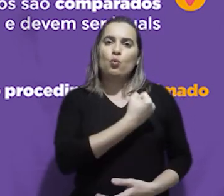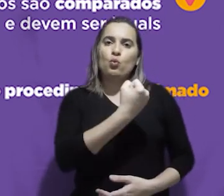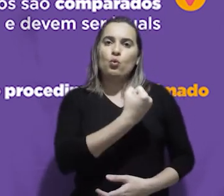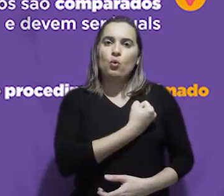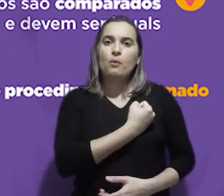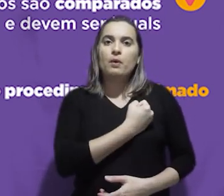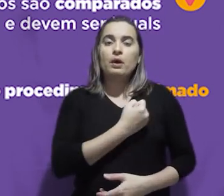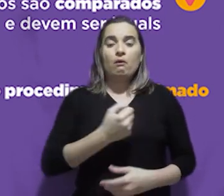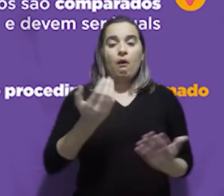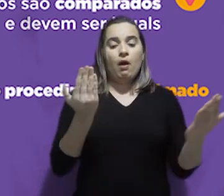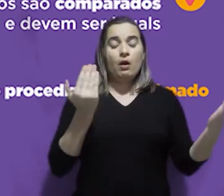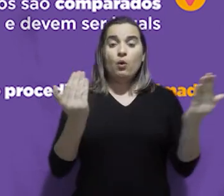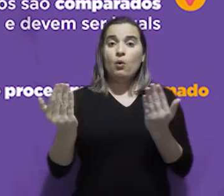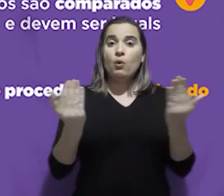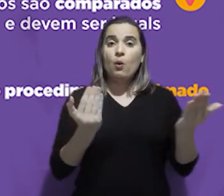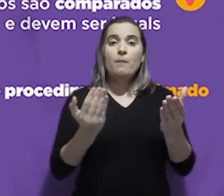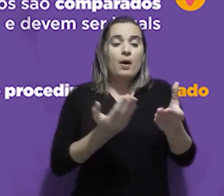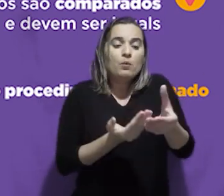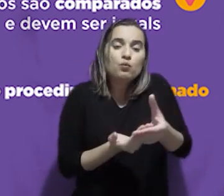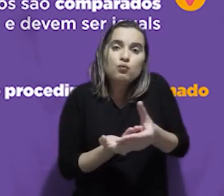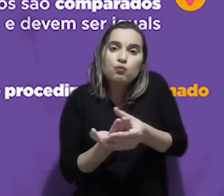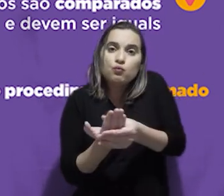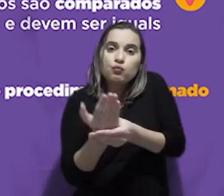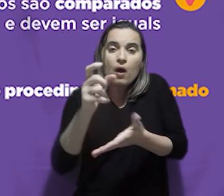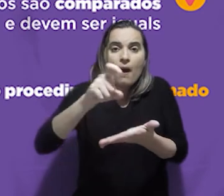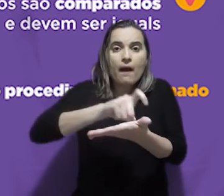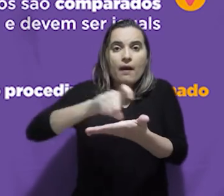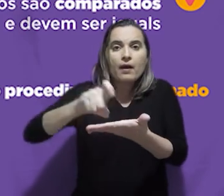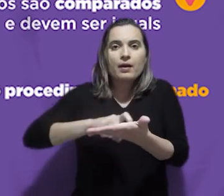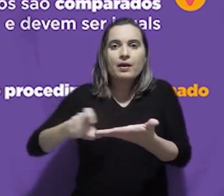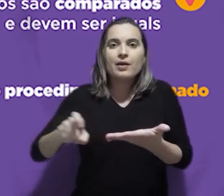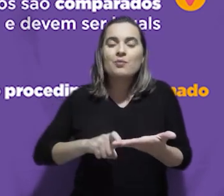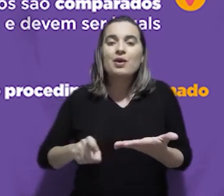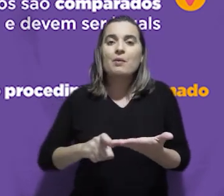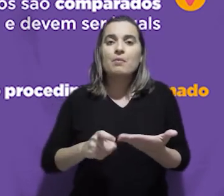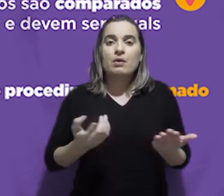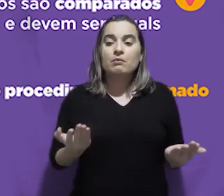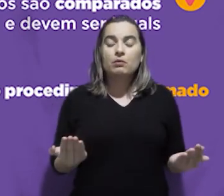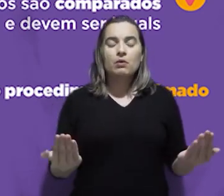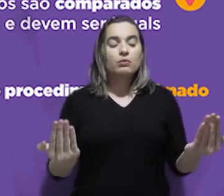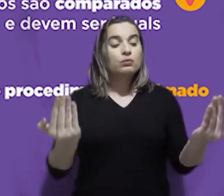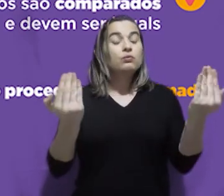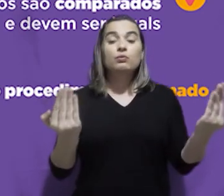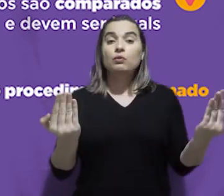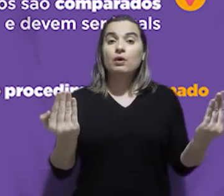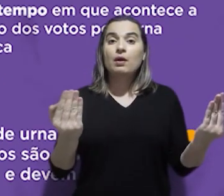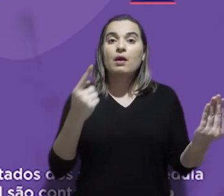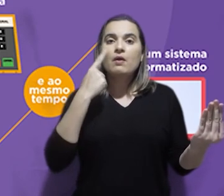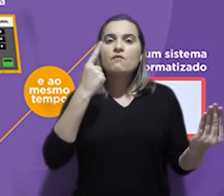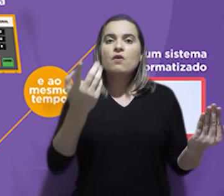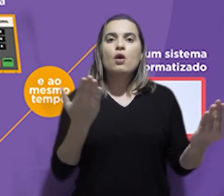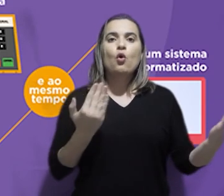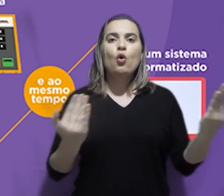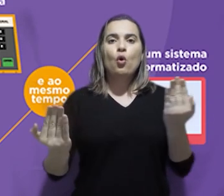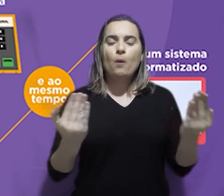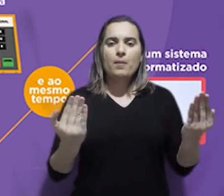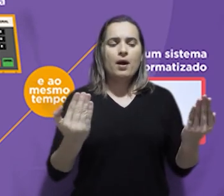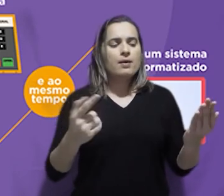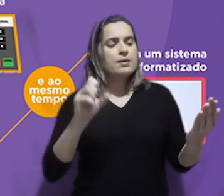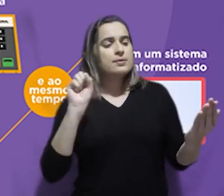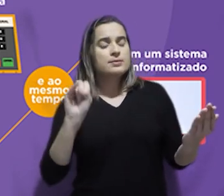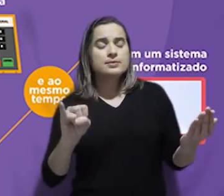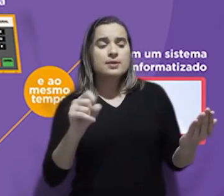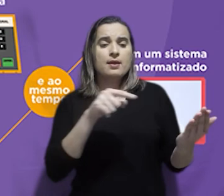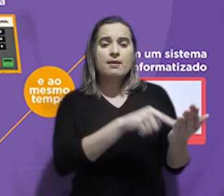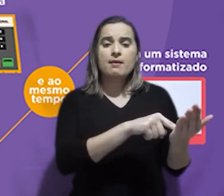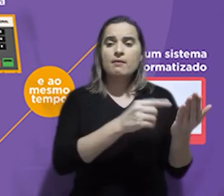votação, o equipamento imprime o boletim de urna e o sistema auxiliar também emite um boletim. Os dados são comparados